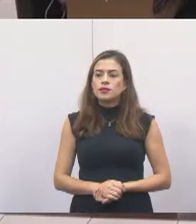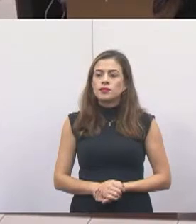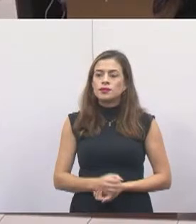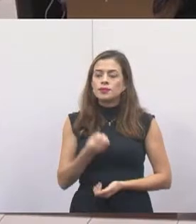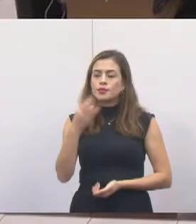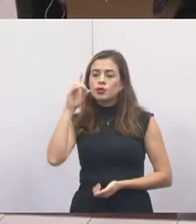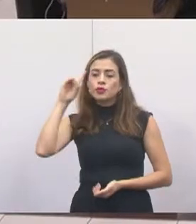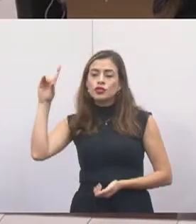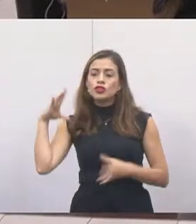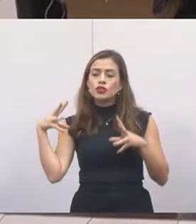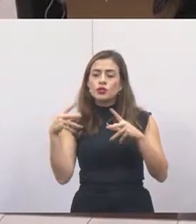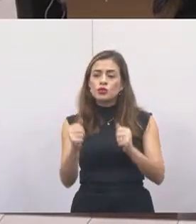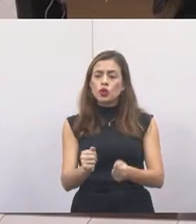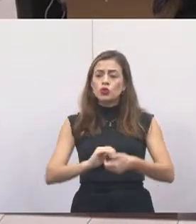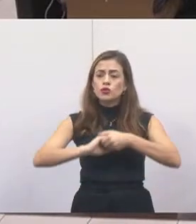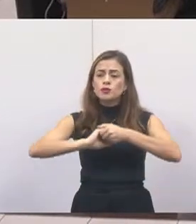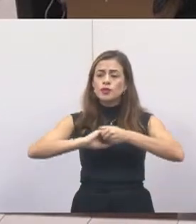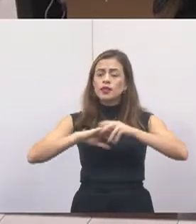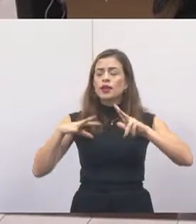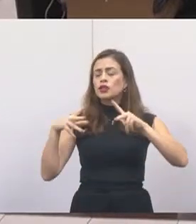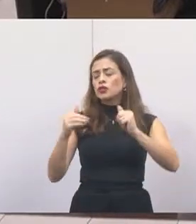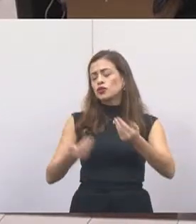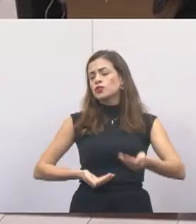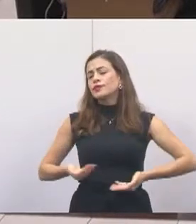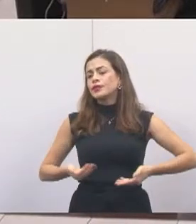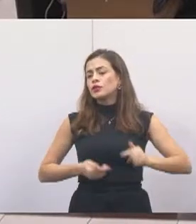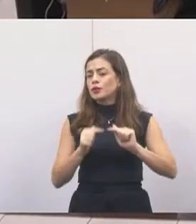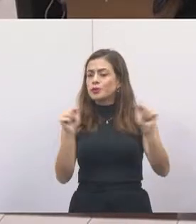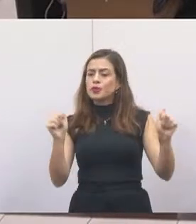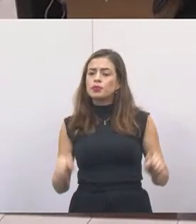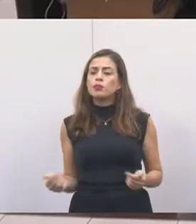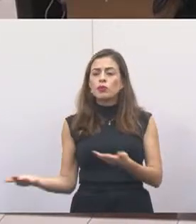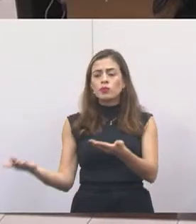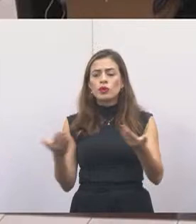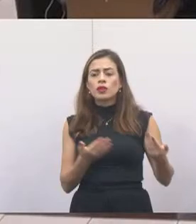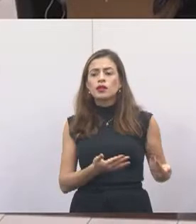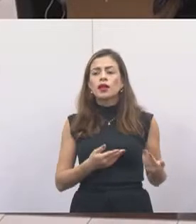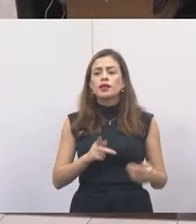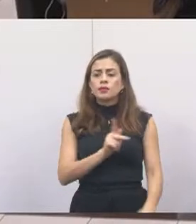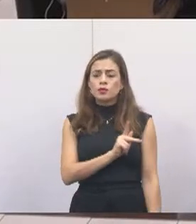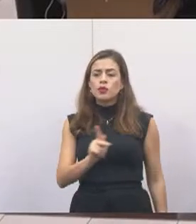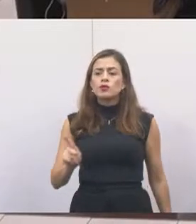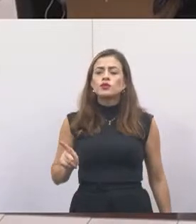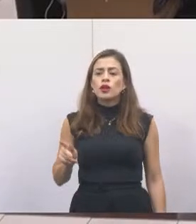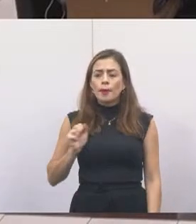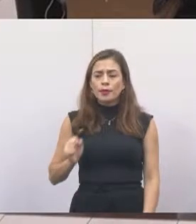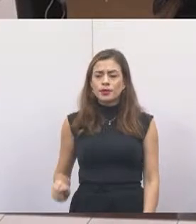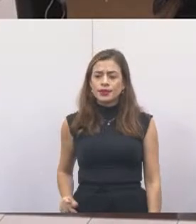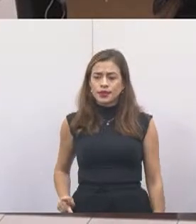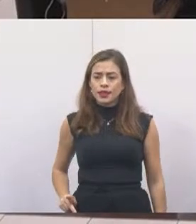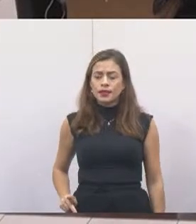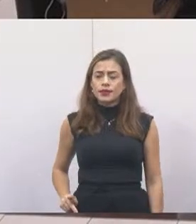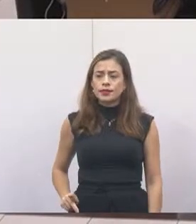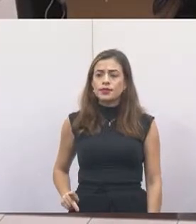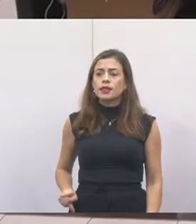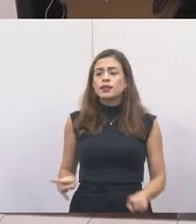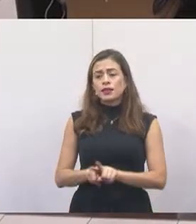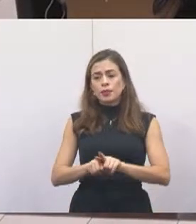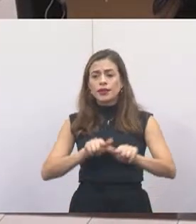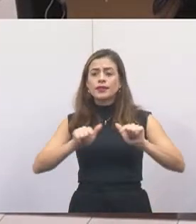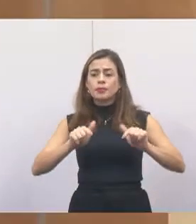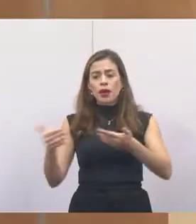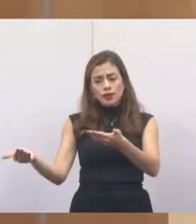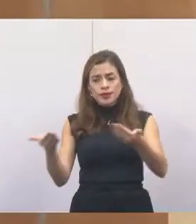Bom dia a todos, quero cumprimentar todos os servidores públicos, as professoras aposentadas, na ativa que aqui